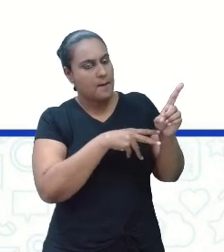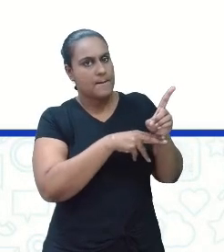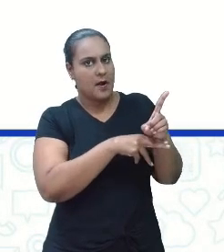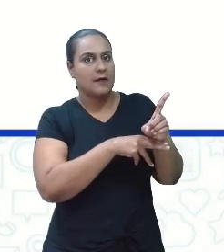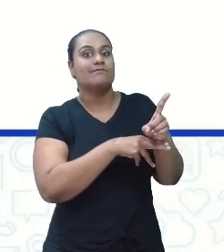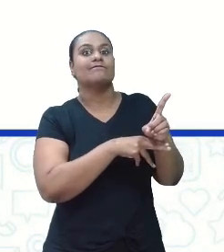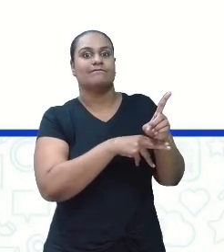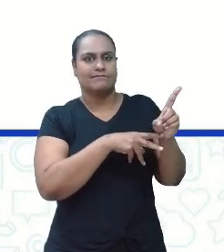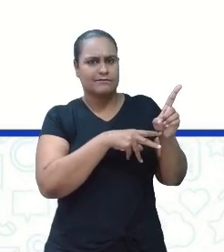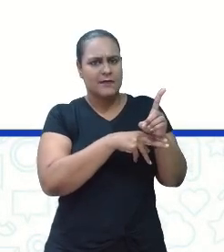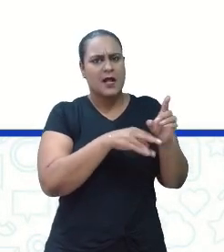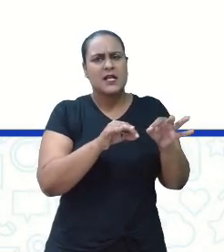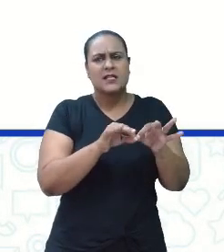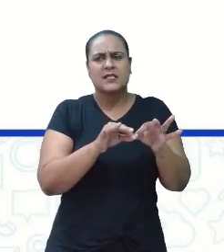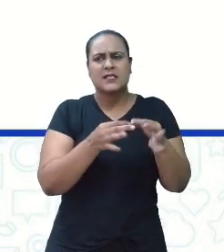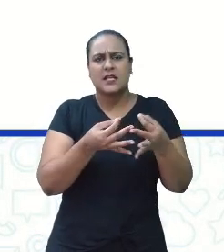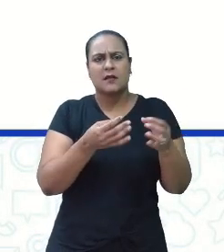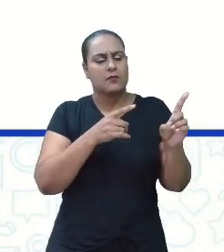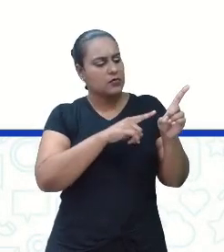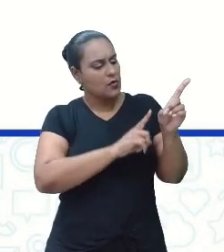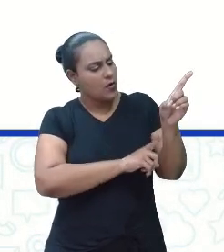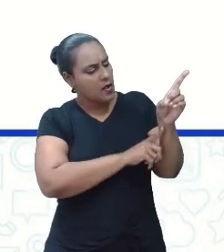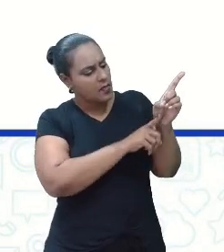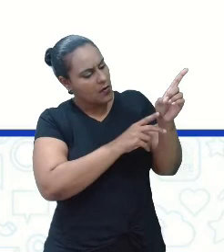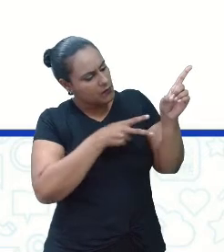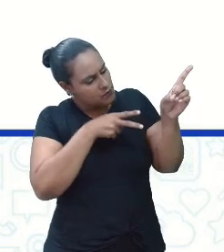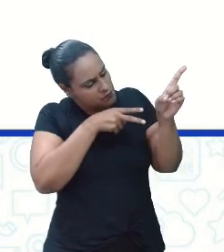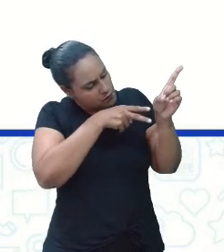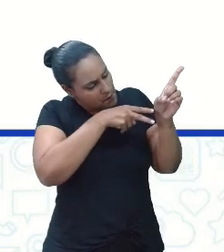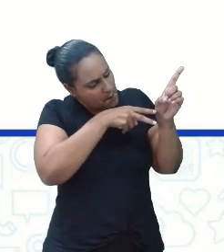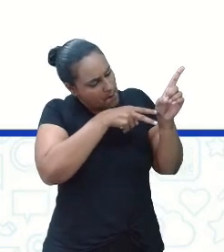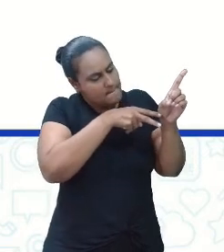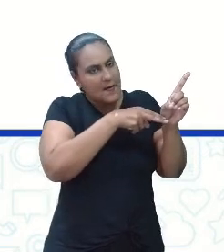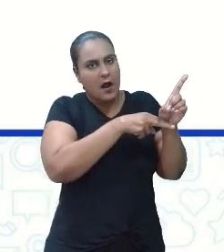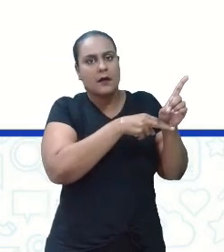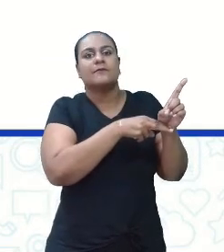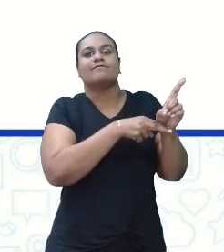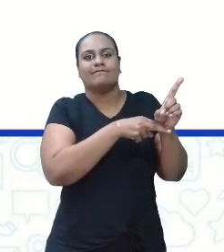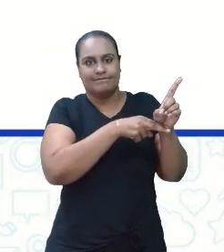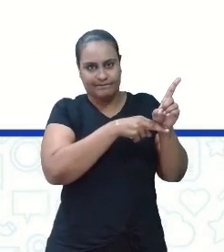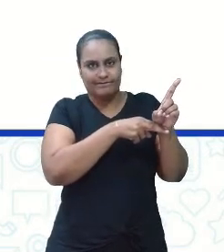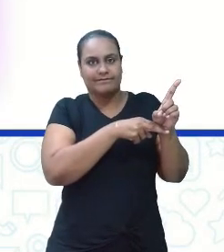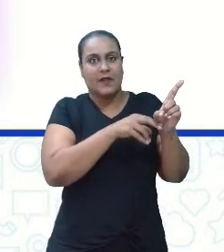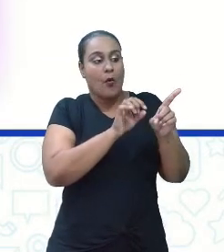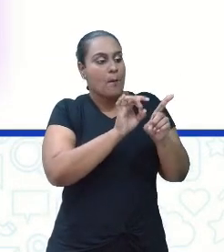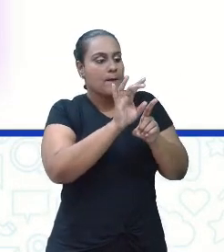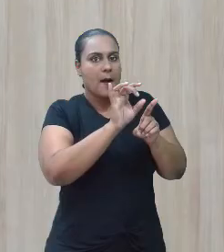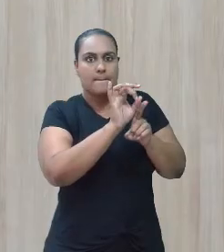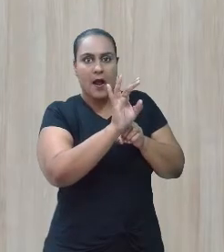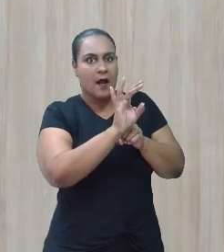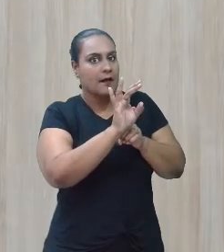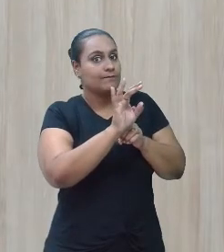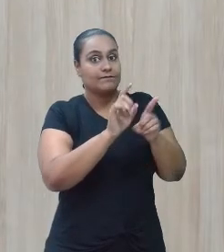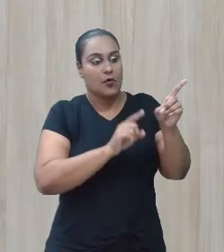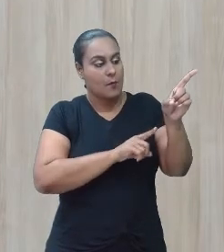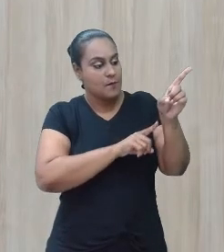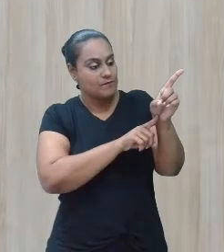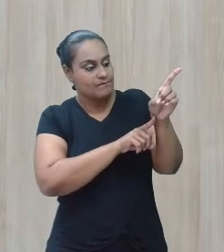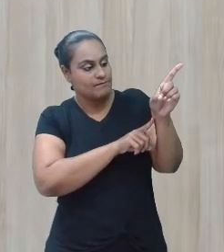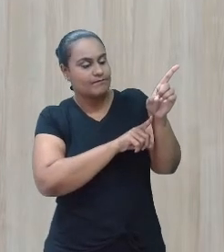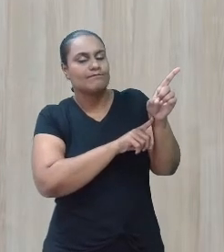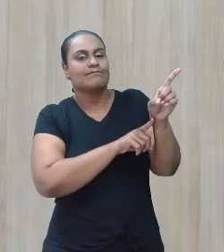A vasectomia é uma secção do canal deferente, a qual impede a passagem do espermatozoide. Então, é um método mais